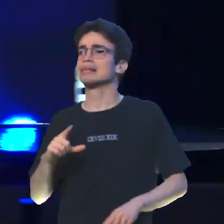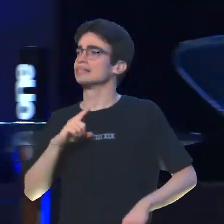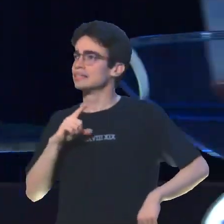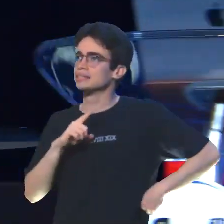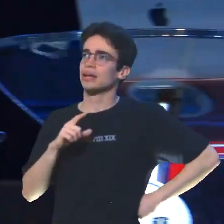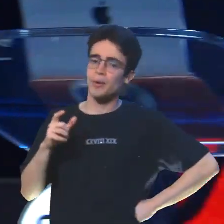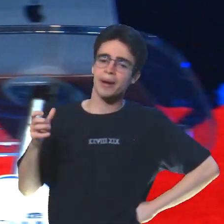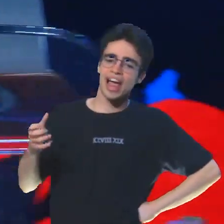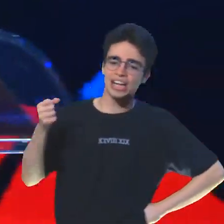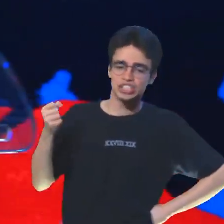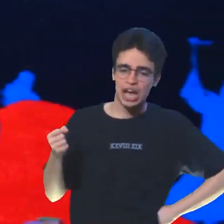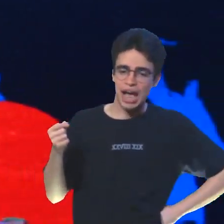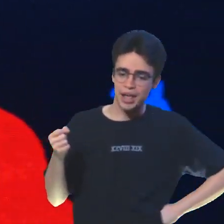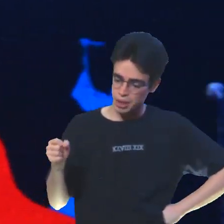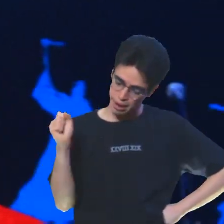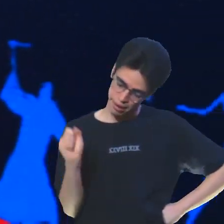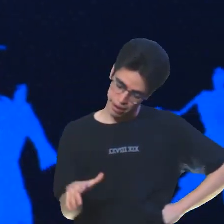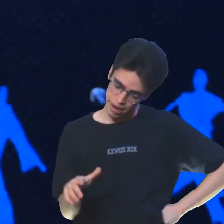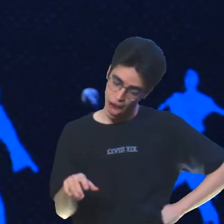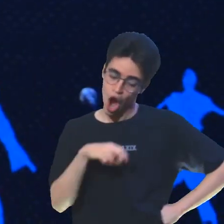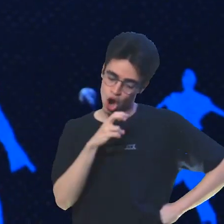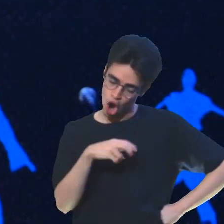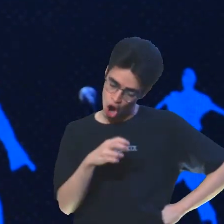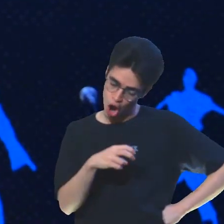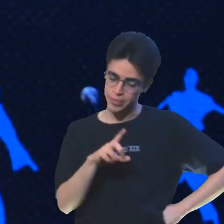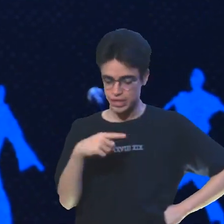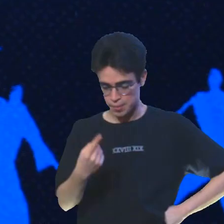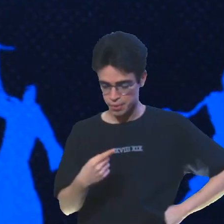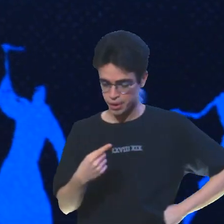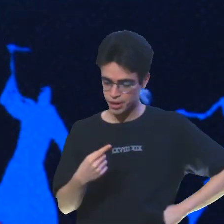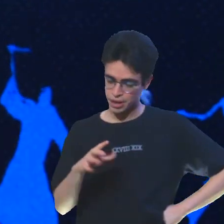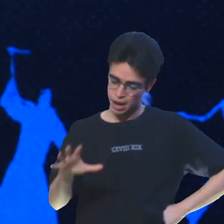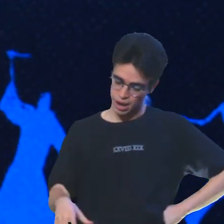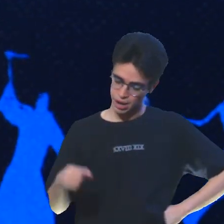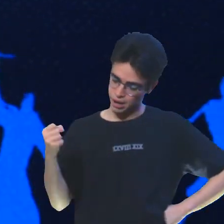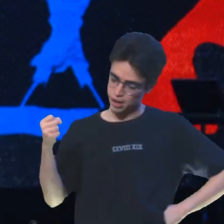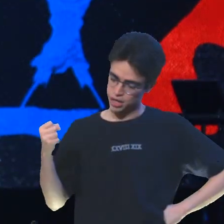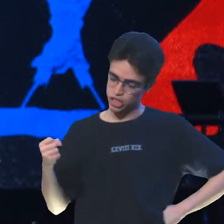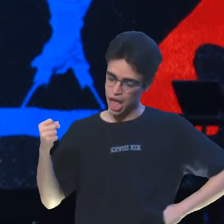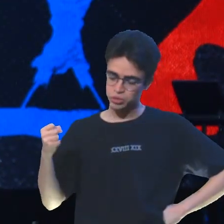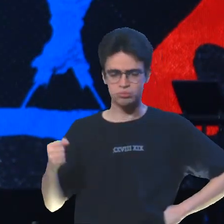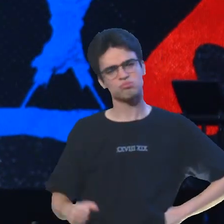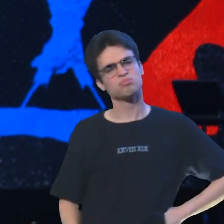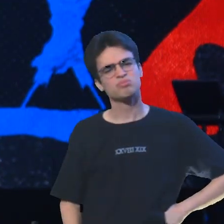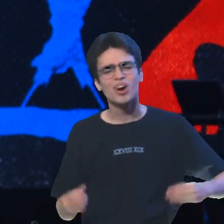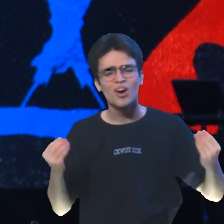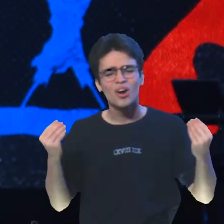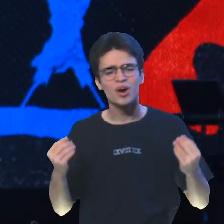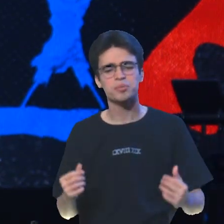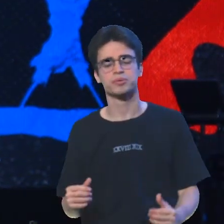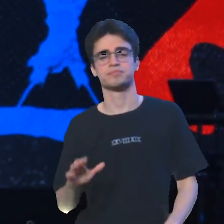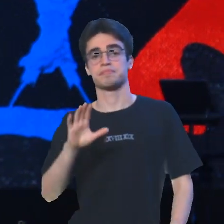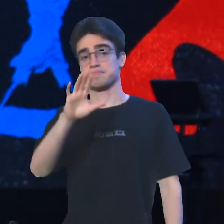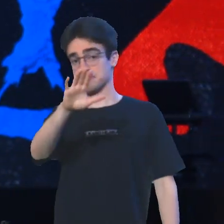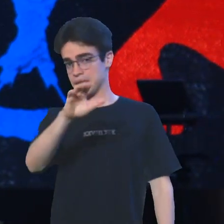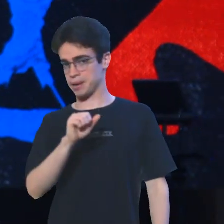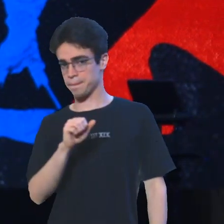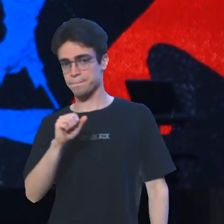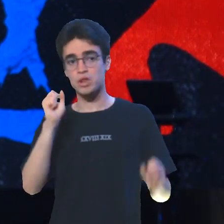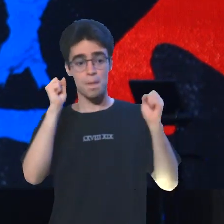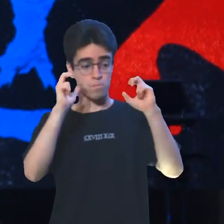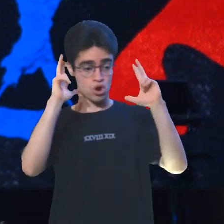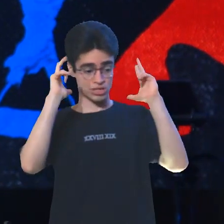um cajado, transformar em cobra, depois não transformar em cobra? Quando Deus chama Moisés